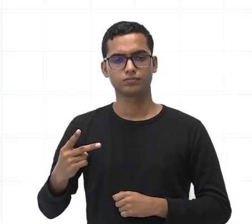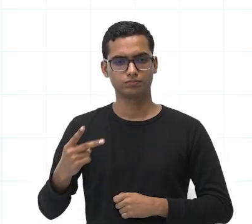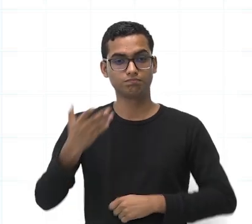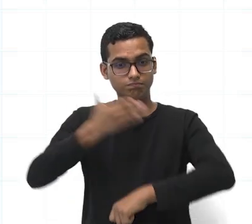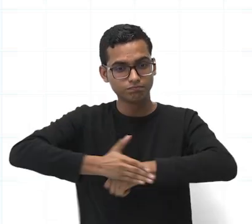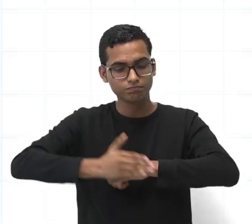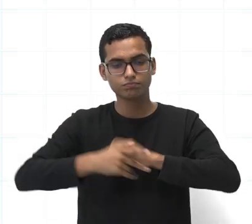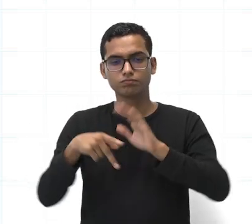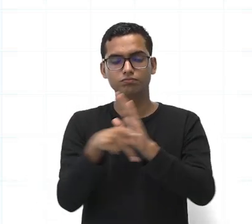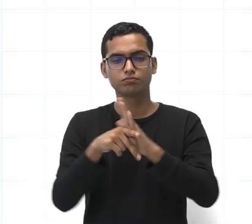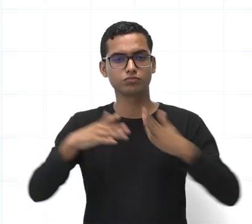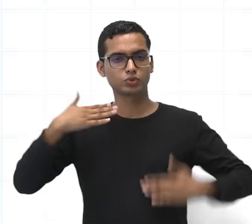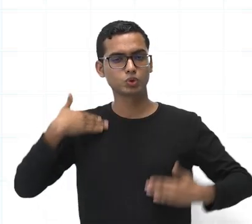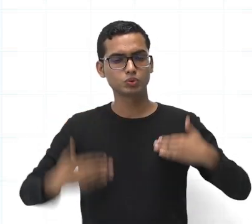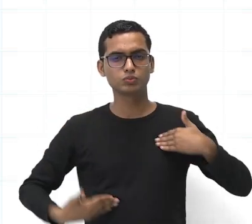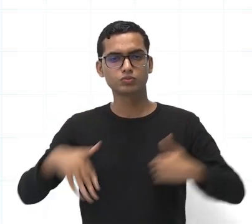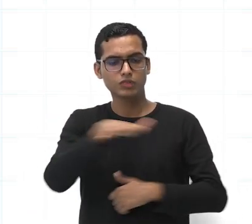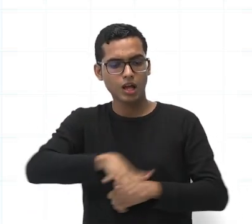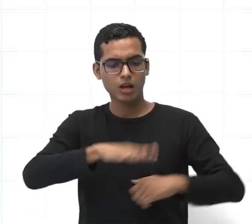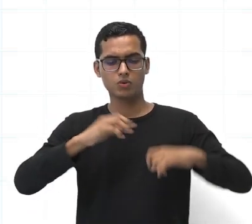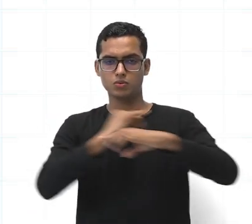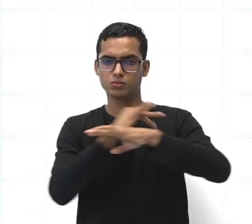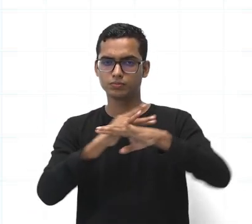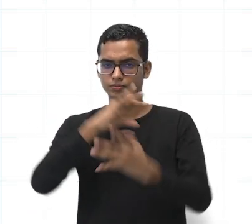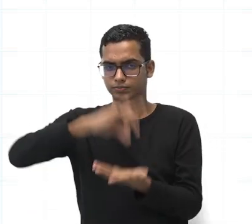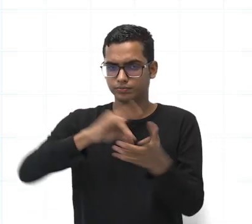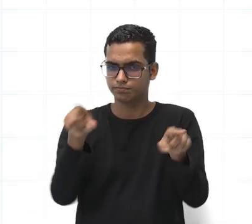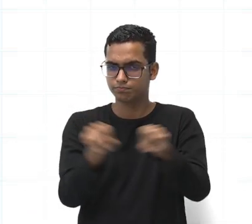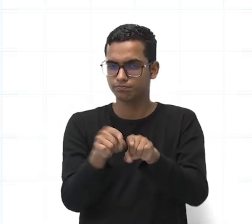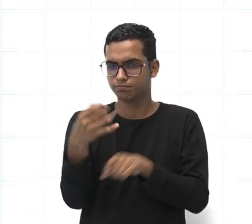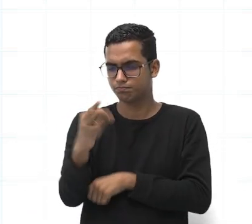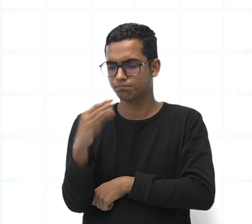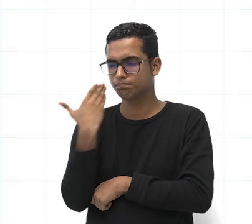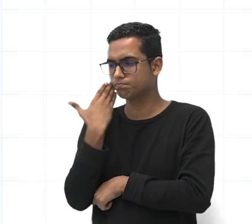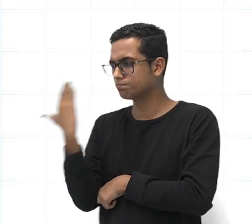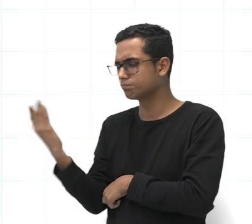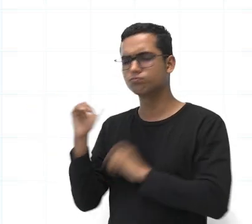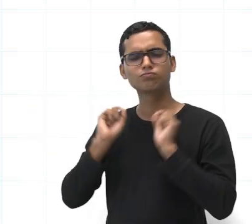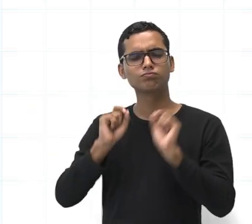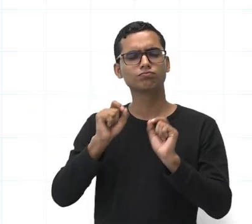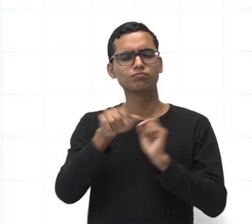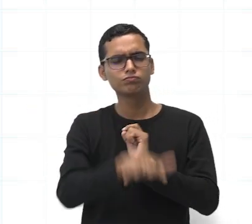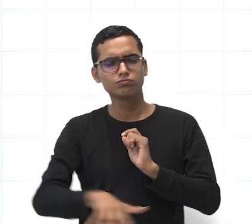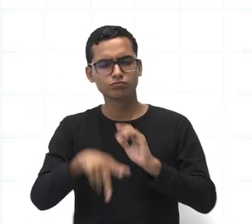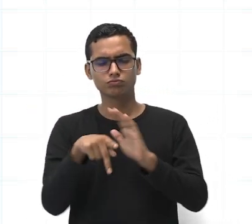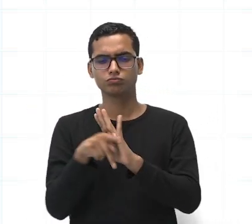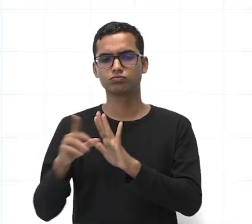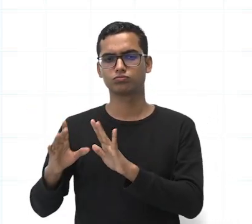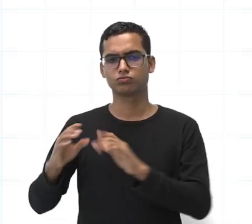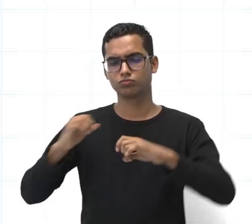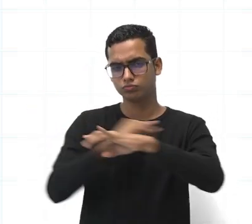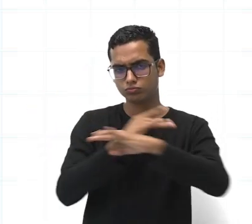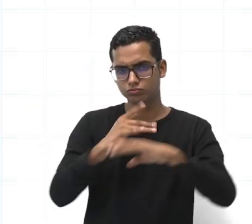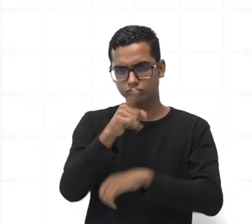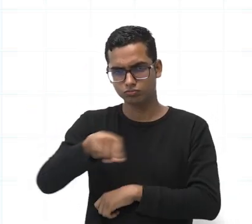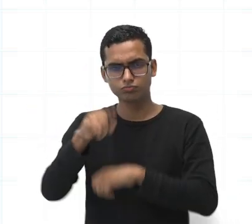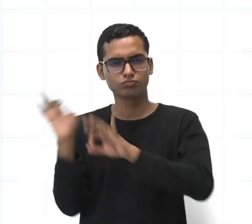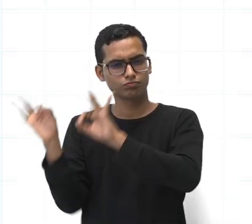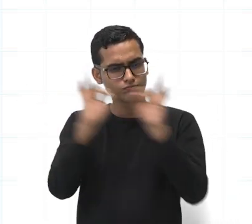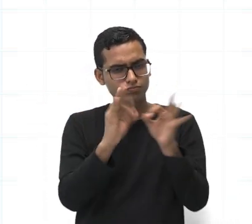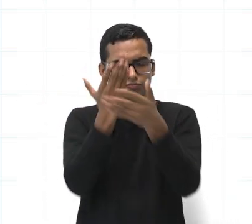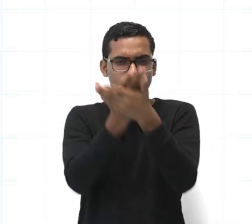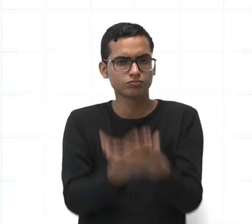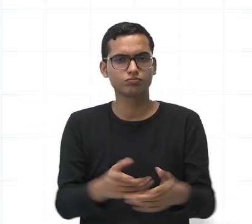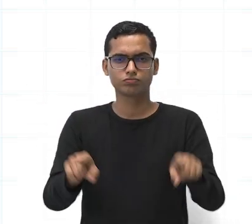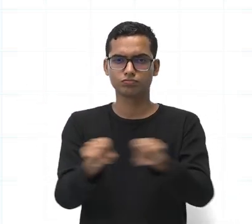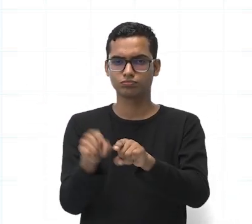aventura no meio urbano. E aí, que será esse meio urbano? Eu já tenho certeza que vocês já viram aí